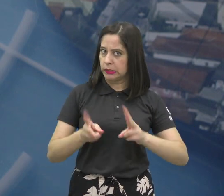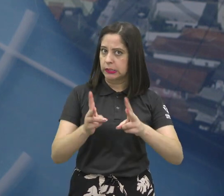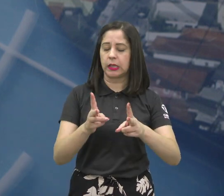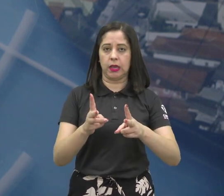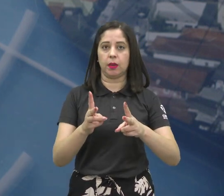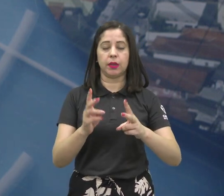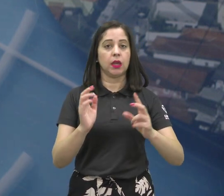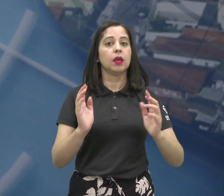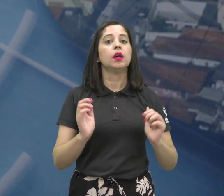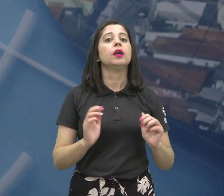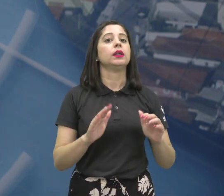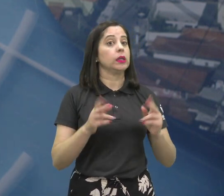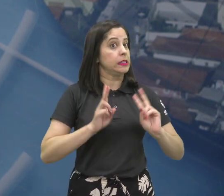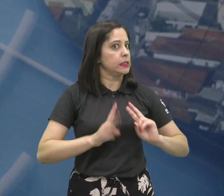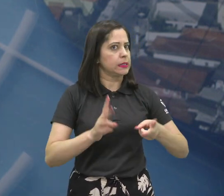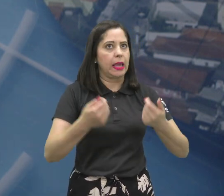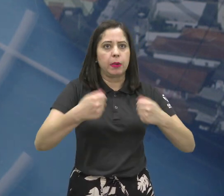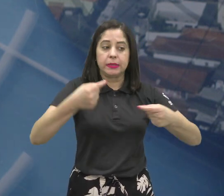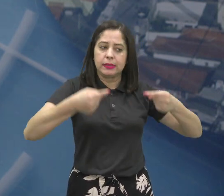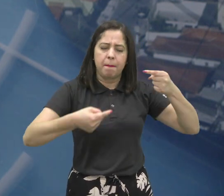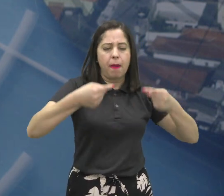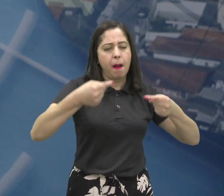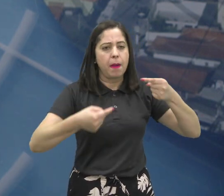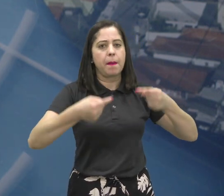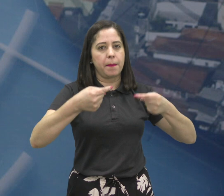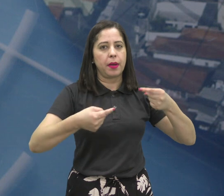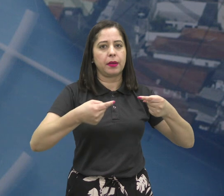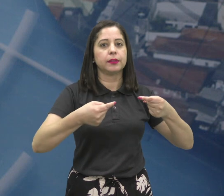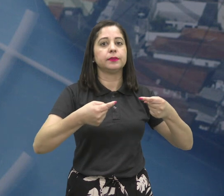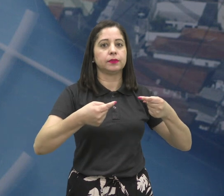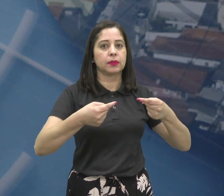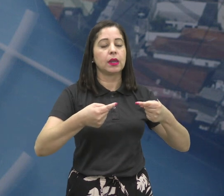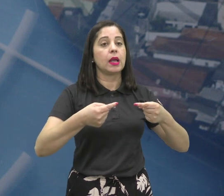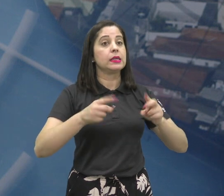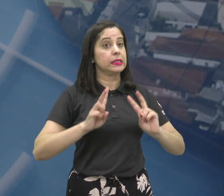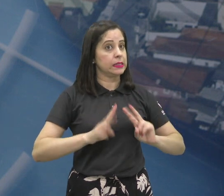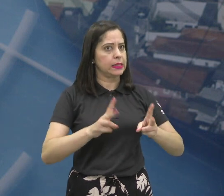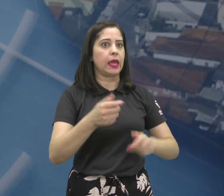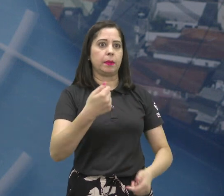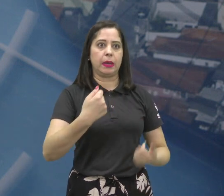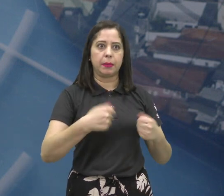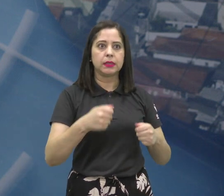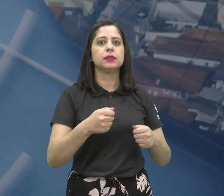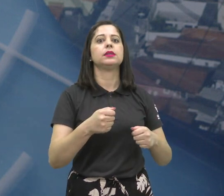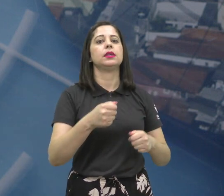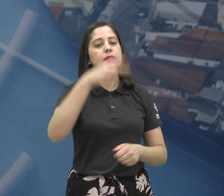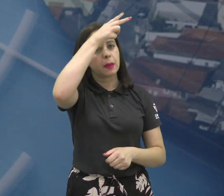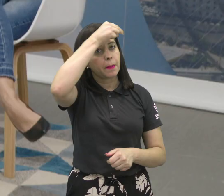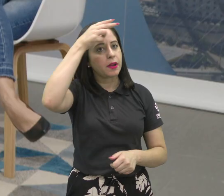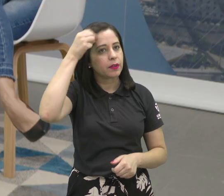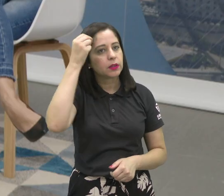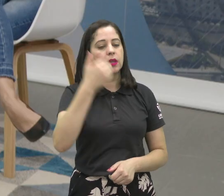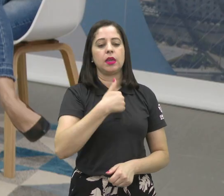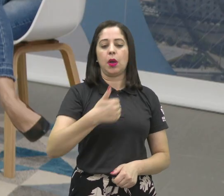mas continuamente. E é importante, né, ter esse diálogo mesmo com o poder público, com o poder privado,